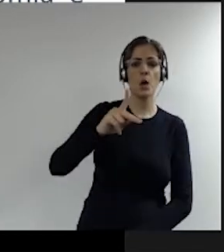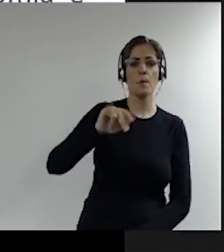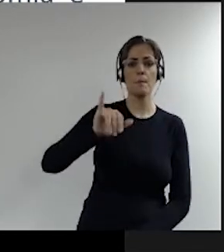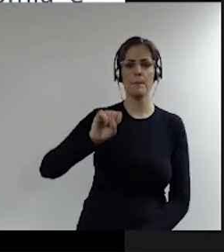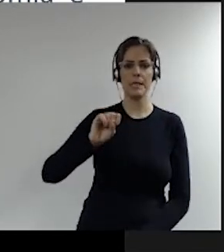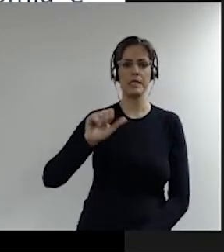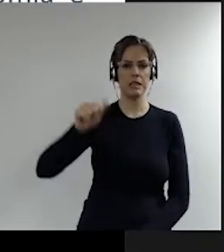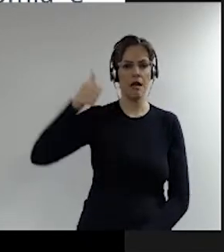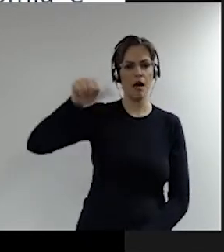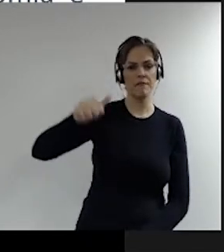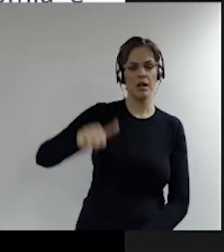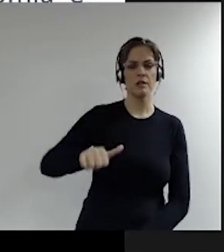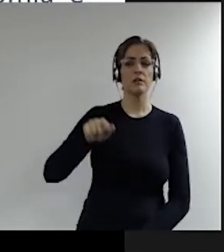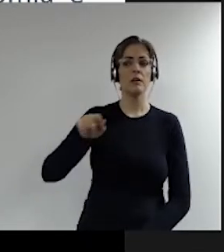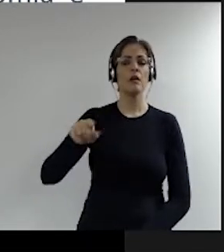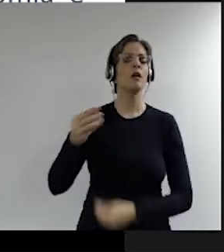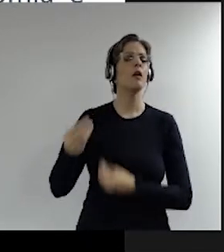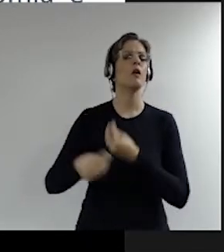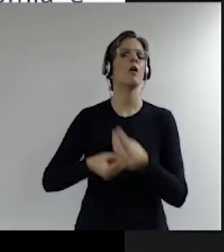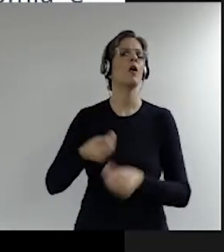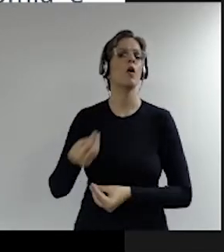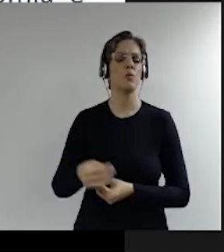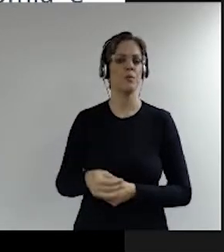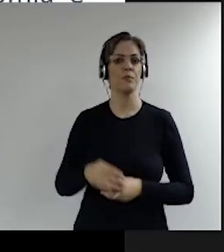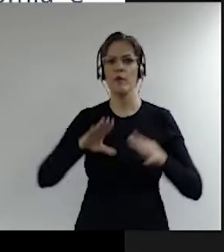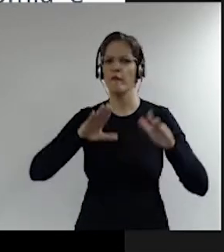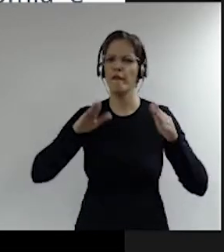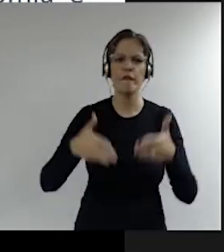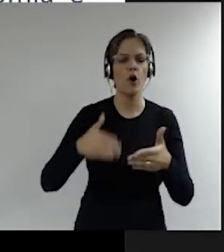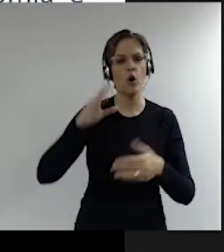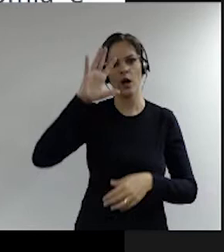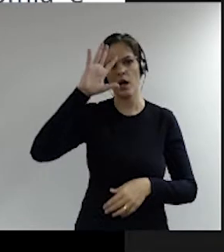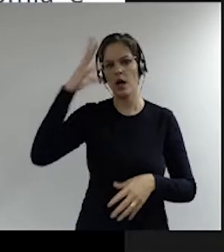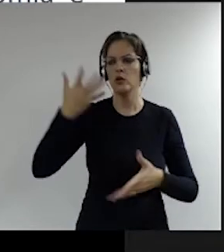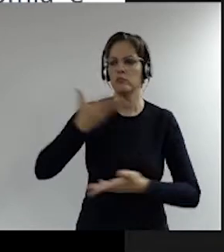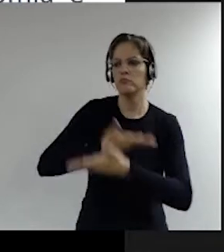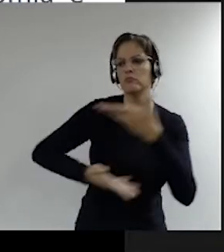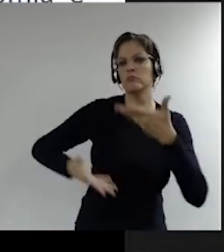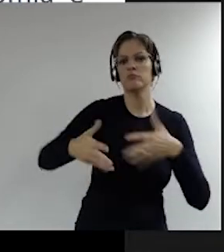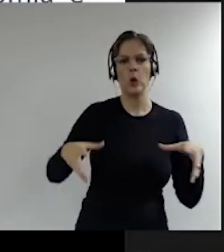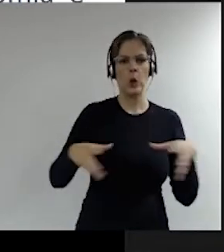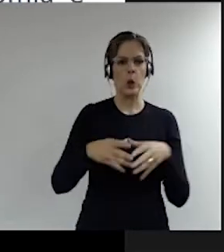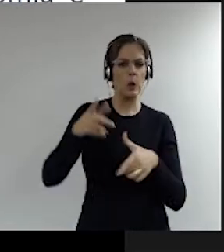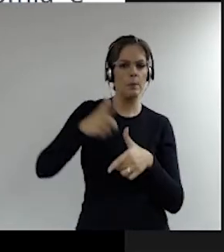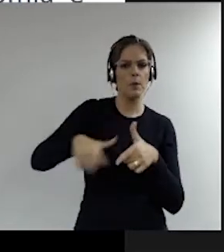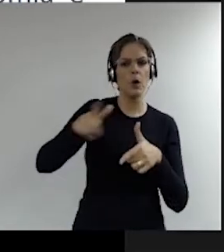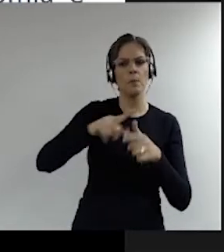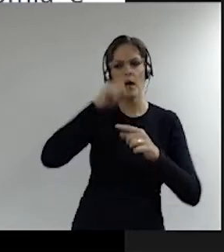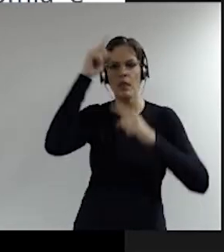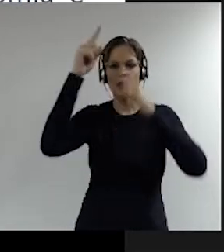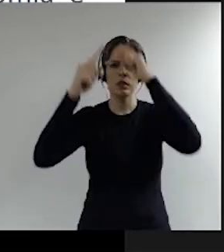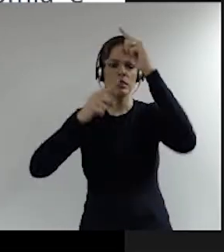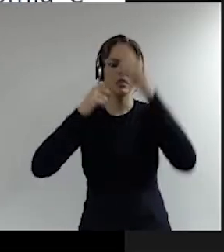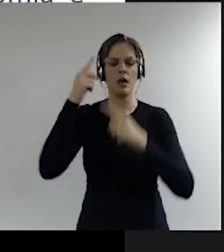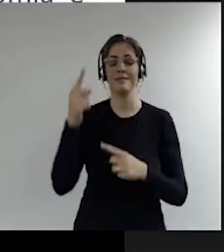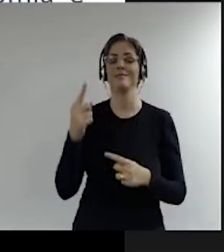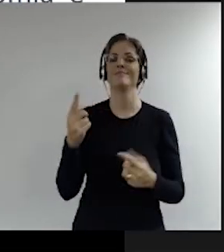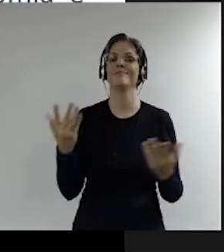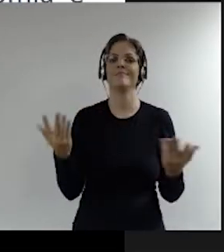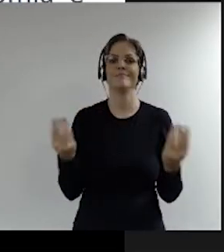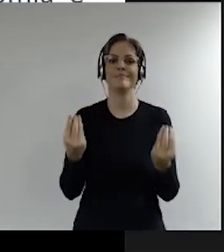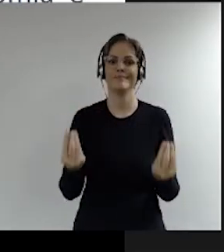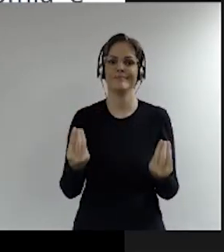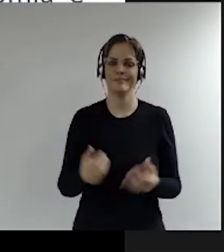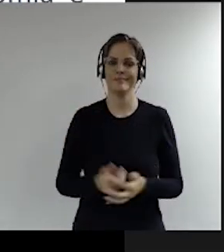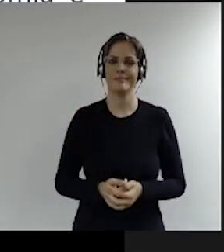eles hoje estão trabalhando foco em resolução colaborativa de problemas com criatividade. Inclusive, uma das provas